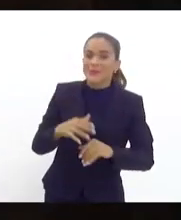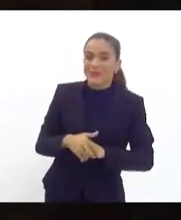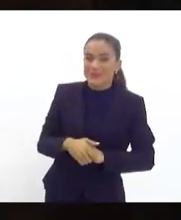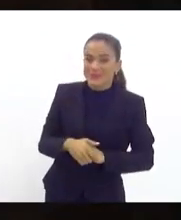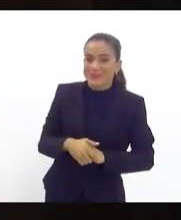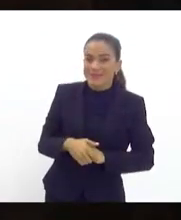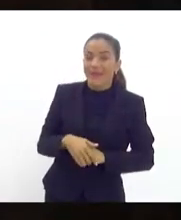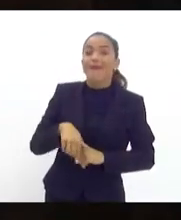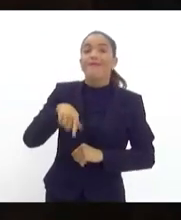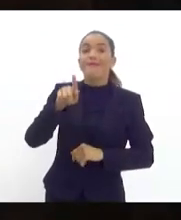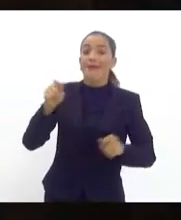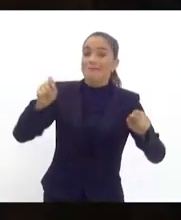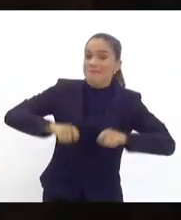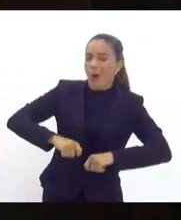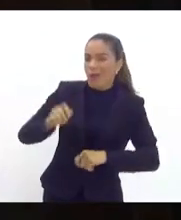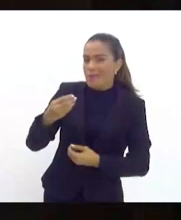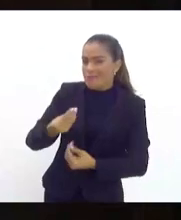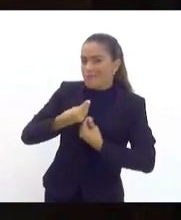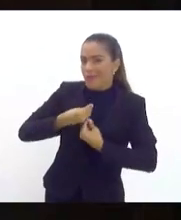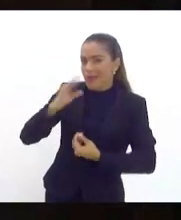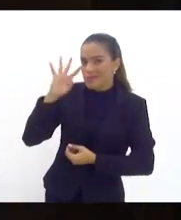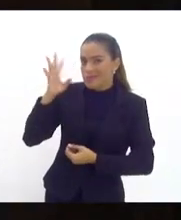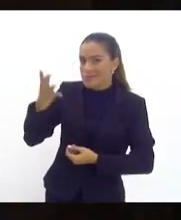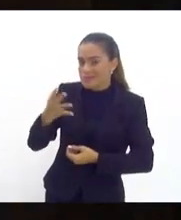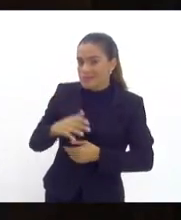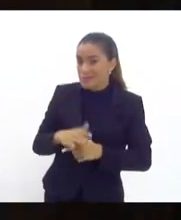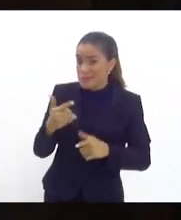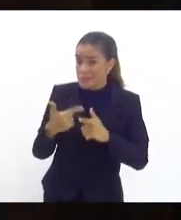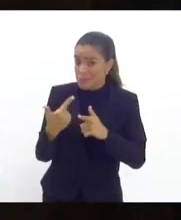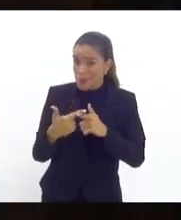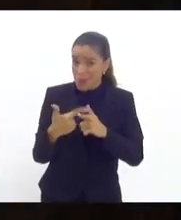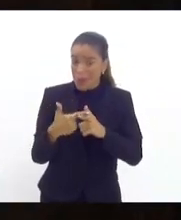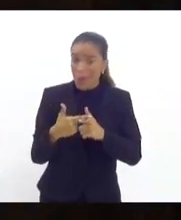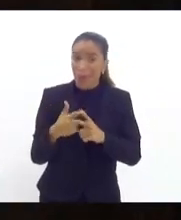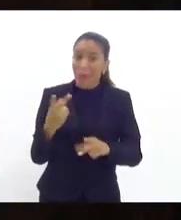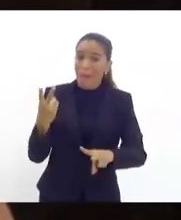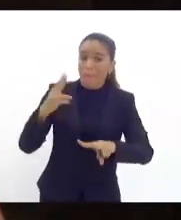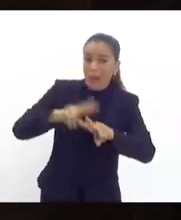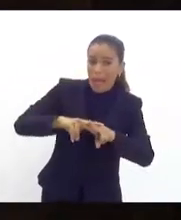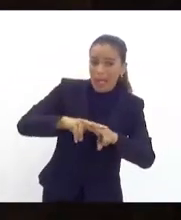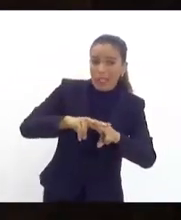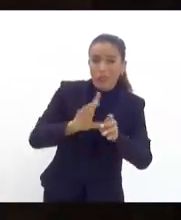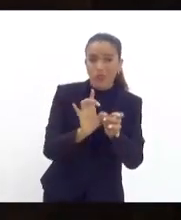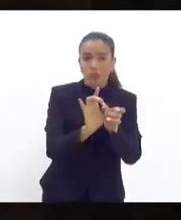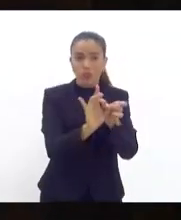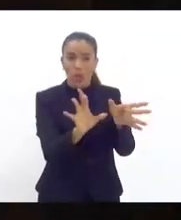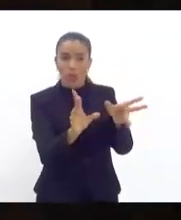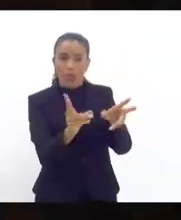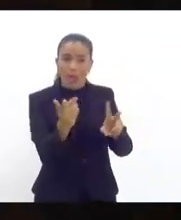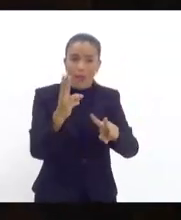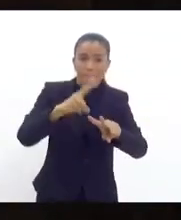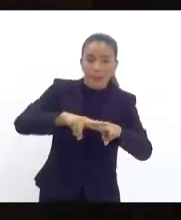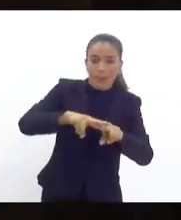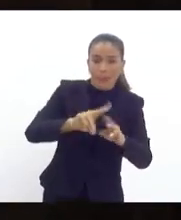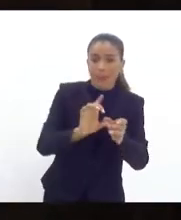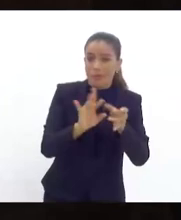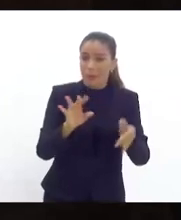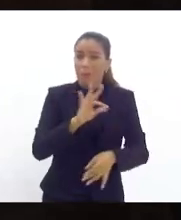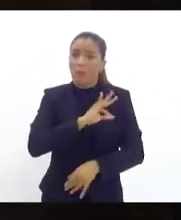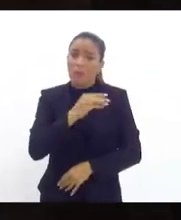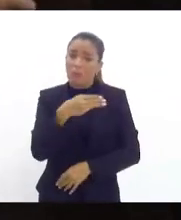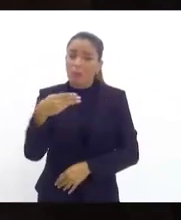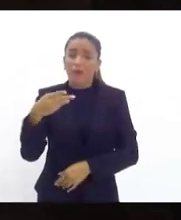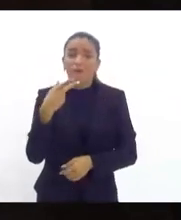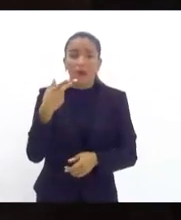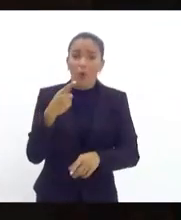quem pode nos dar as soluções porque é um prende solta que a polícia militar não tem o que fazer uma hora